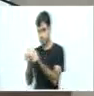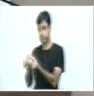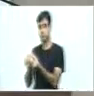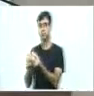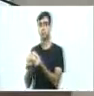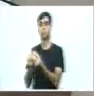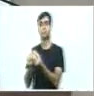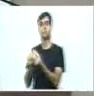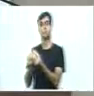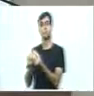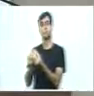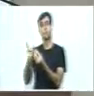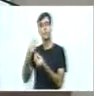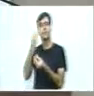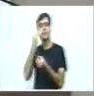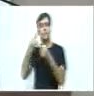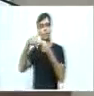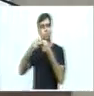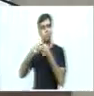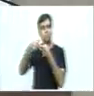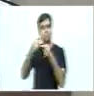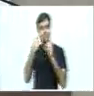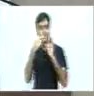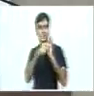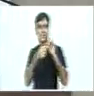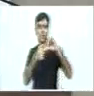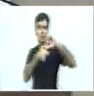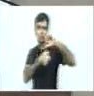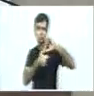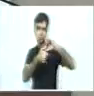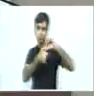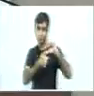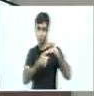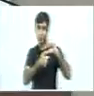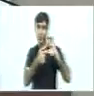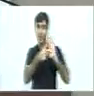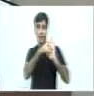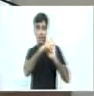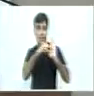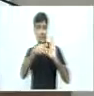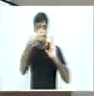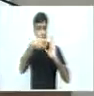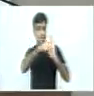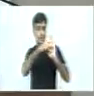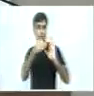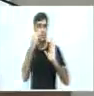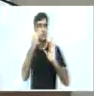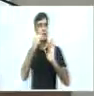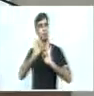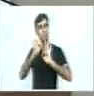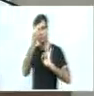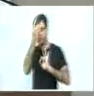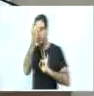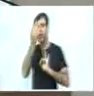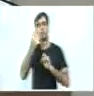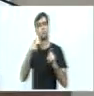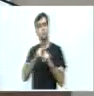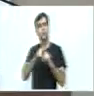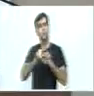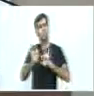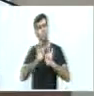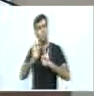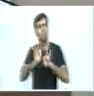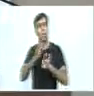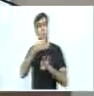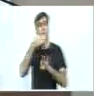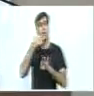é mudar a redação do parágrafo 3º para facilitar e incentivar a